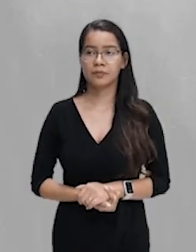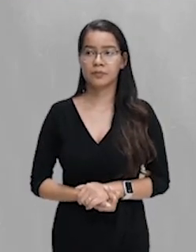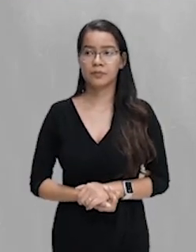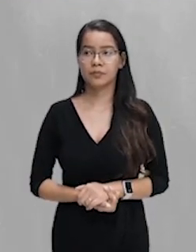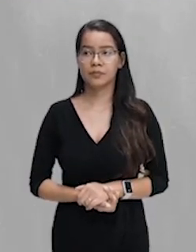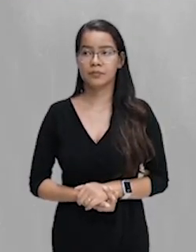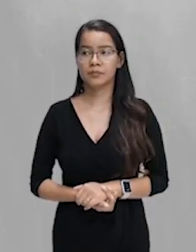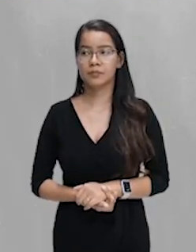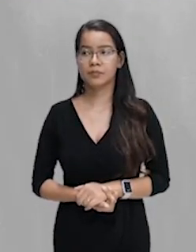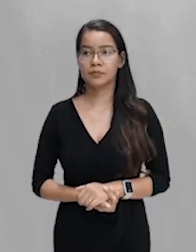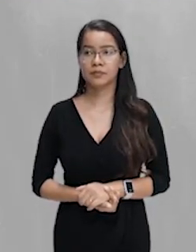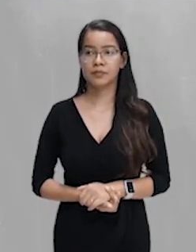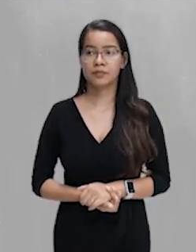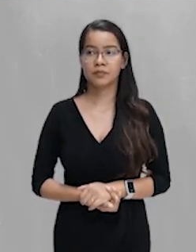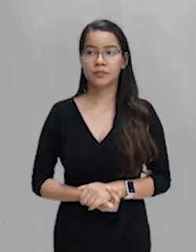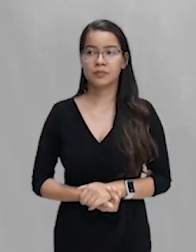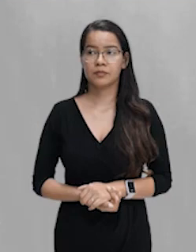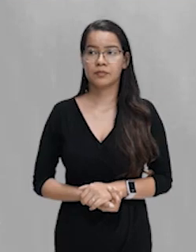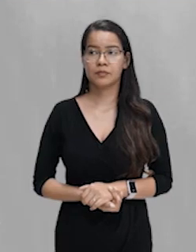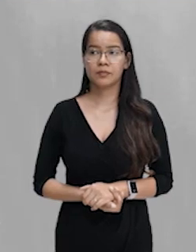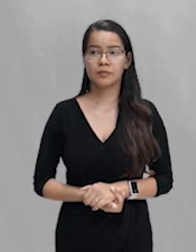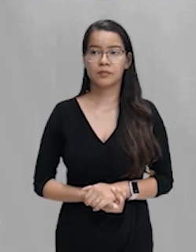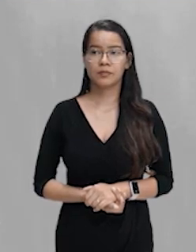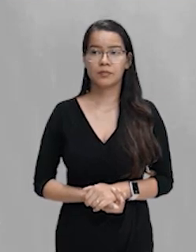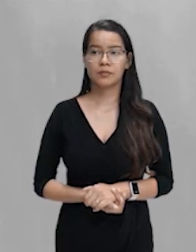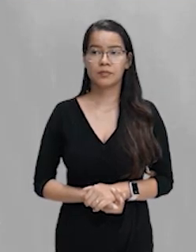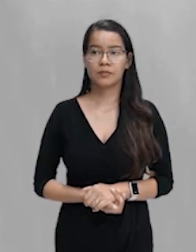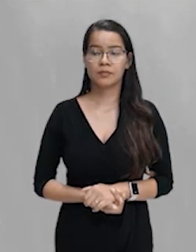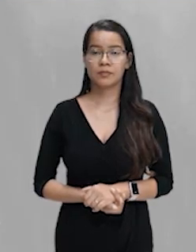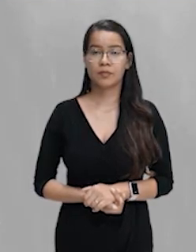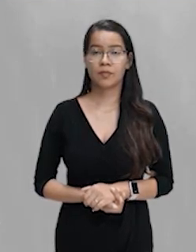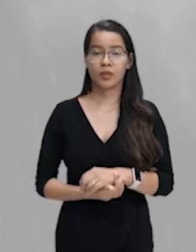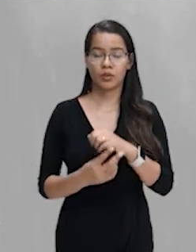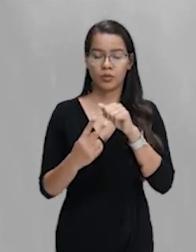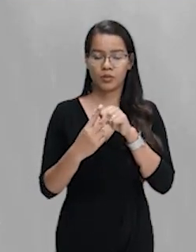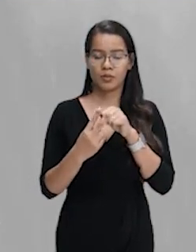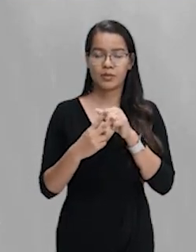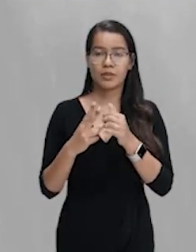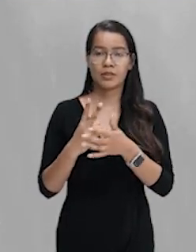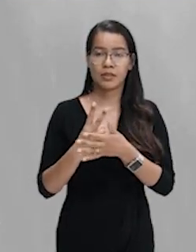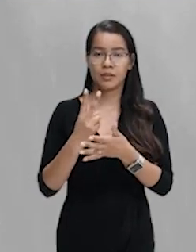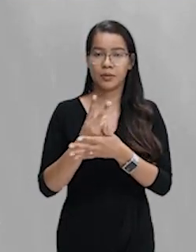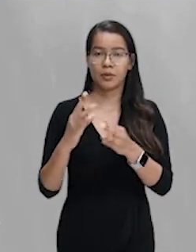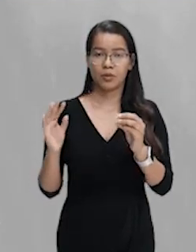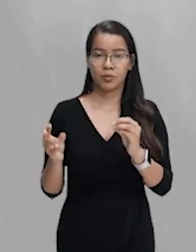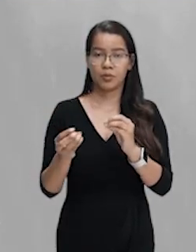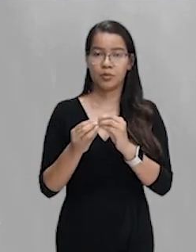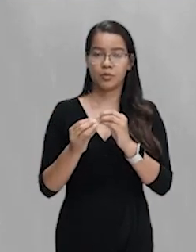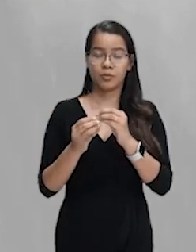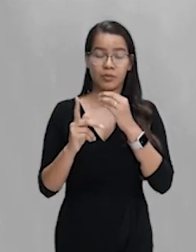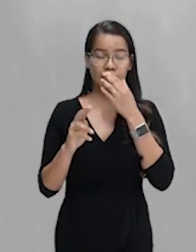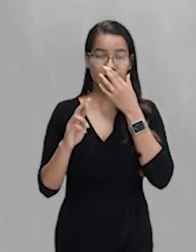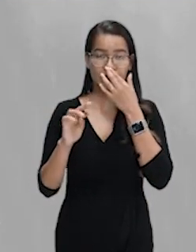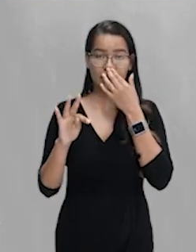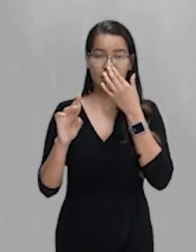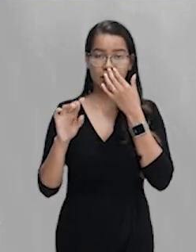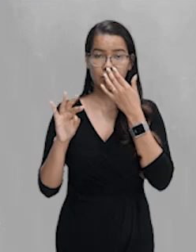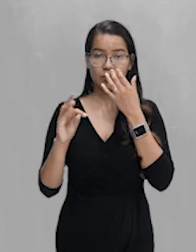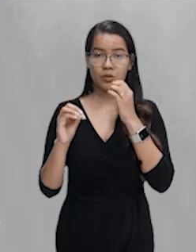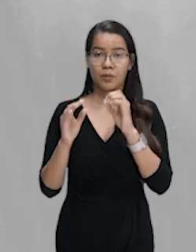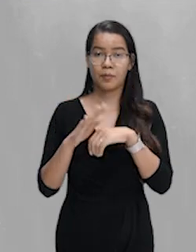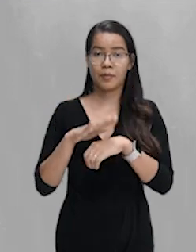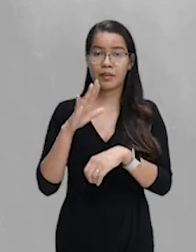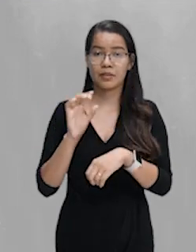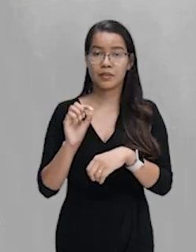ó. Juan havia, eu usei o verbo haber. Esse verbo sempre acompanha o pretérito mais que perfeito, tá, gente?